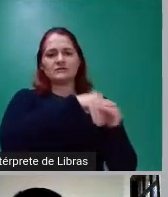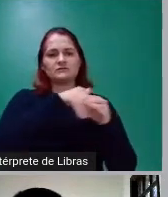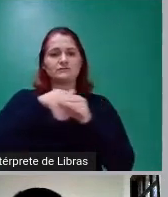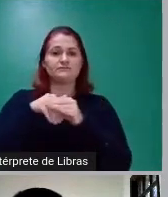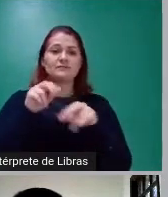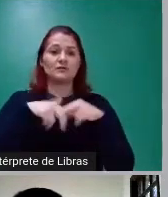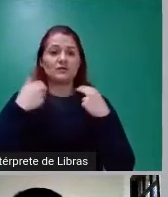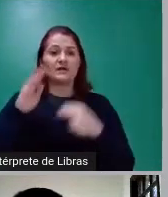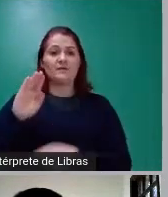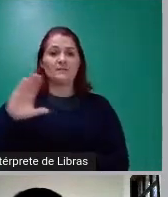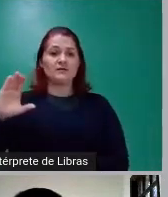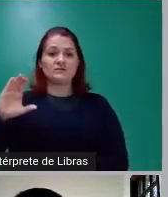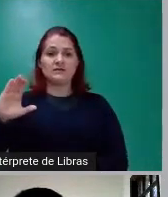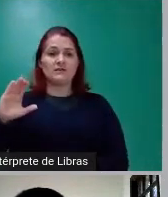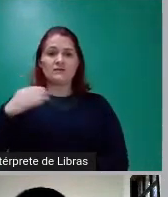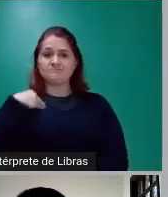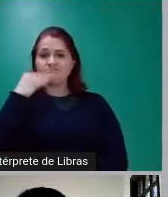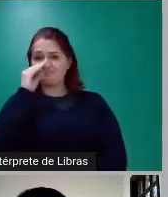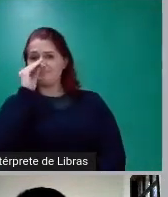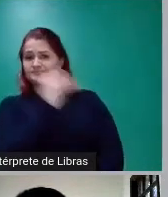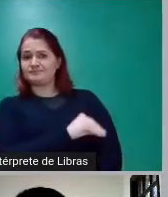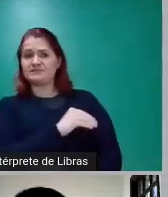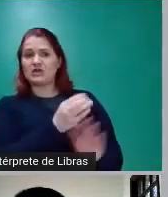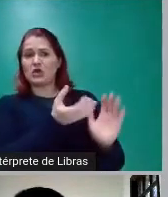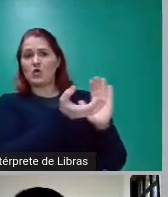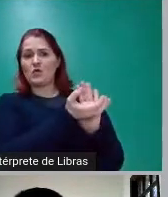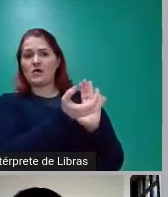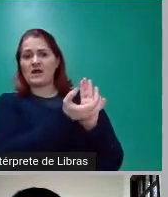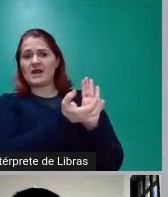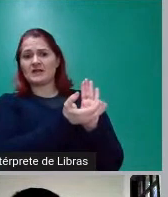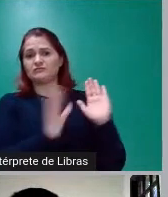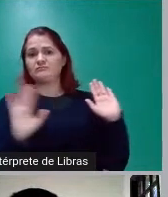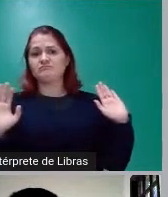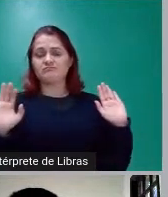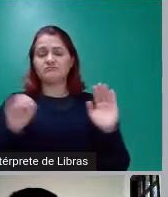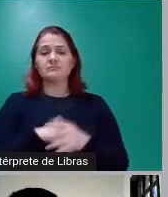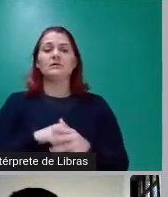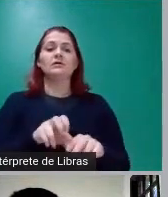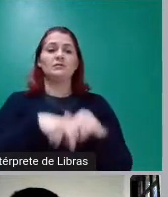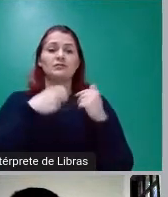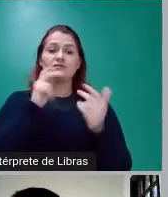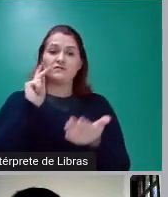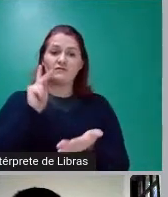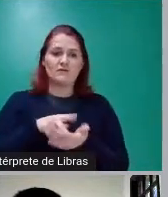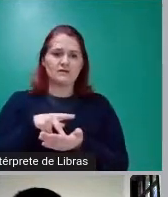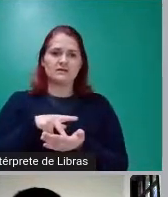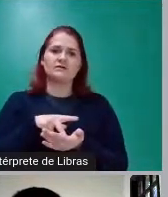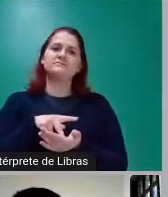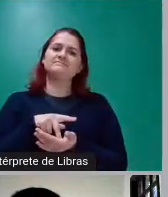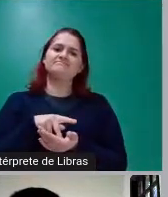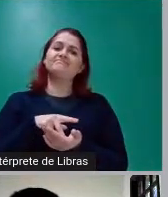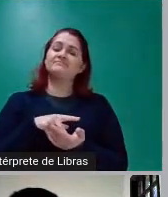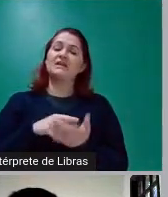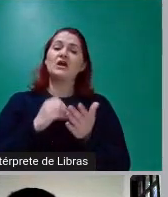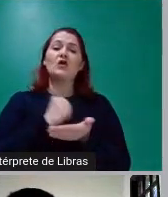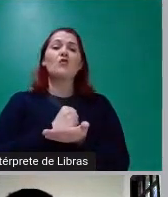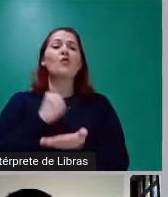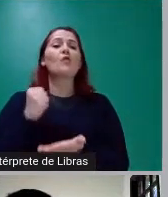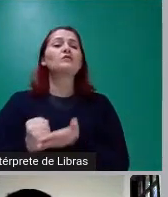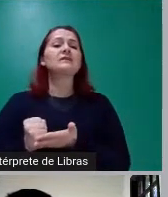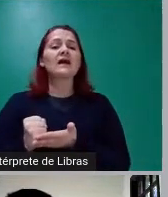Congresso e firmar esses contratos sem ter autorização para tanto. Então, eles são nulos na sua origem por uma questão de quem que